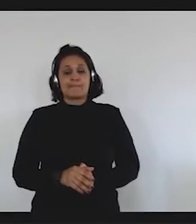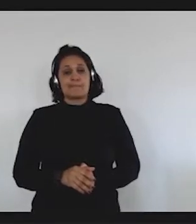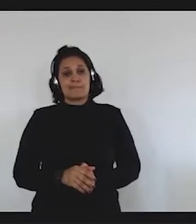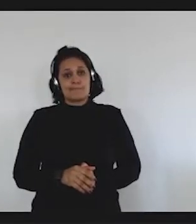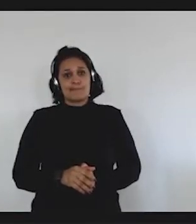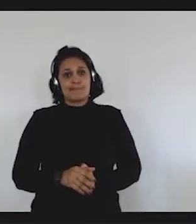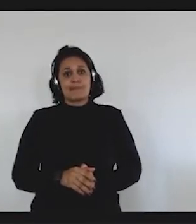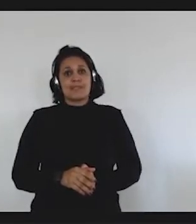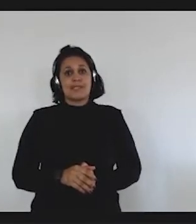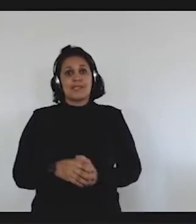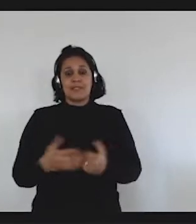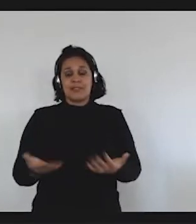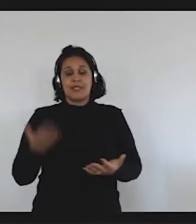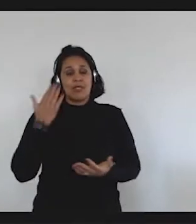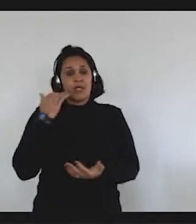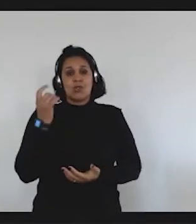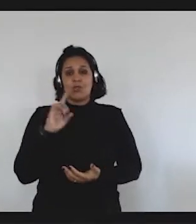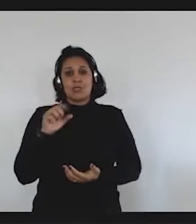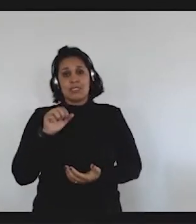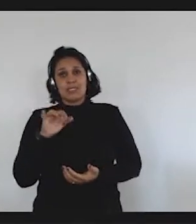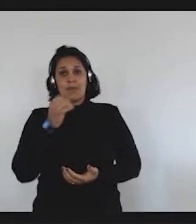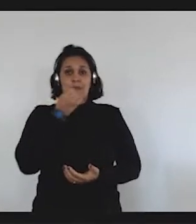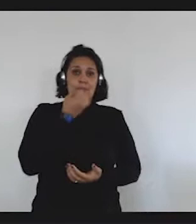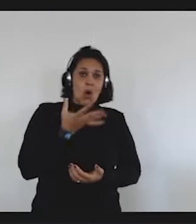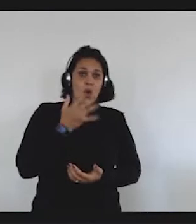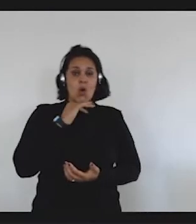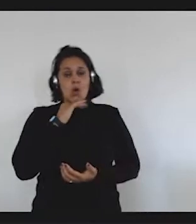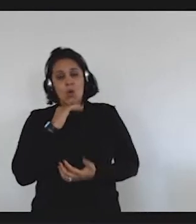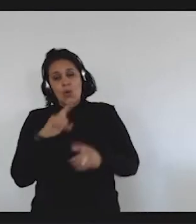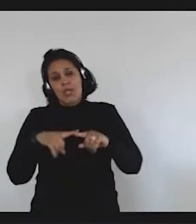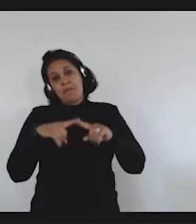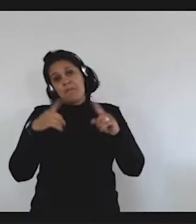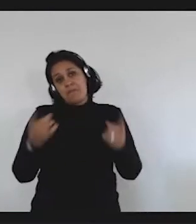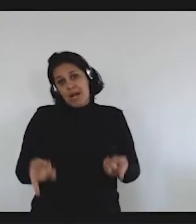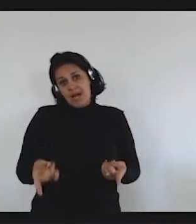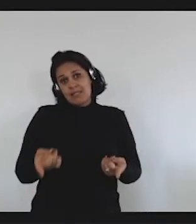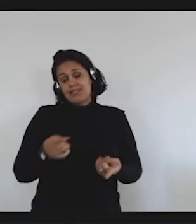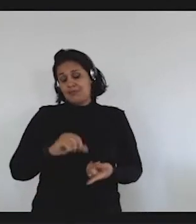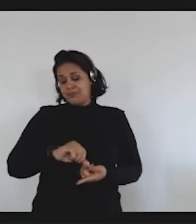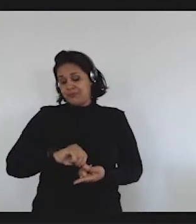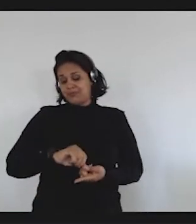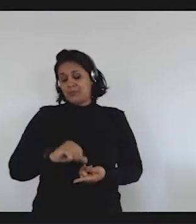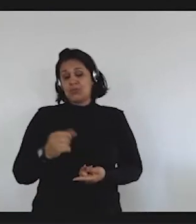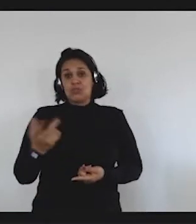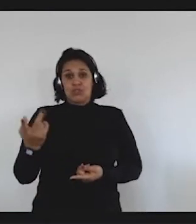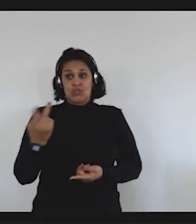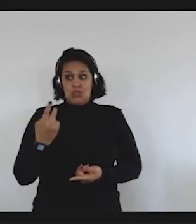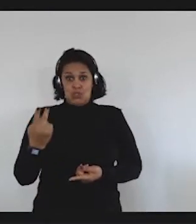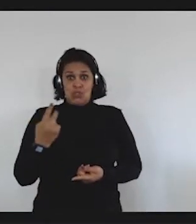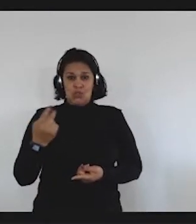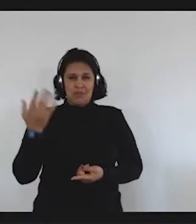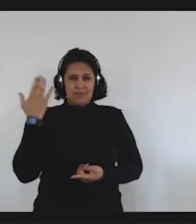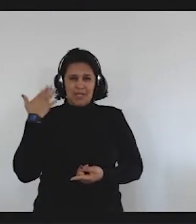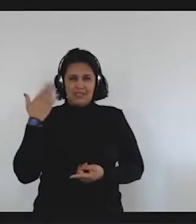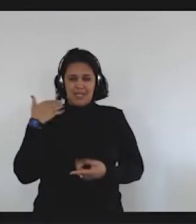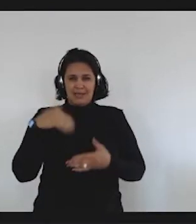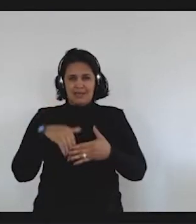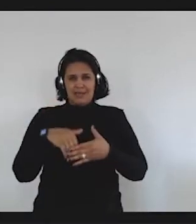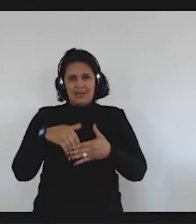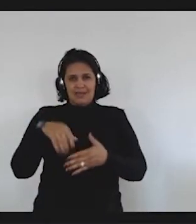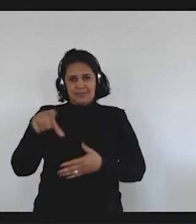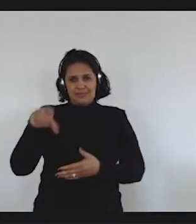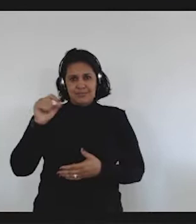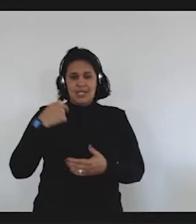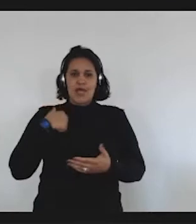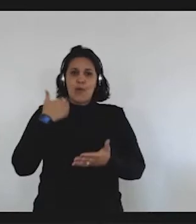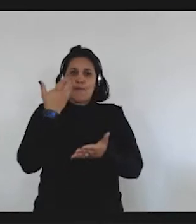felizmente ou infelizmente, Deus nos coloca no lugar certo, no tempo certo. Naquela eleição também, graças ao André, eu perdi